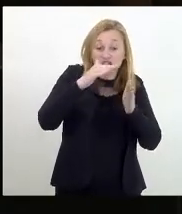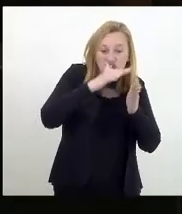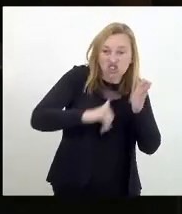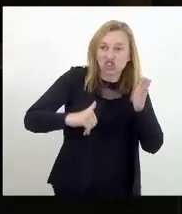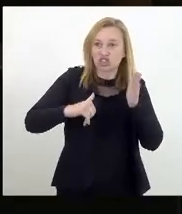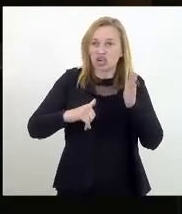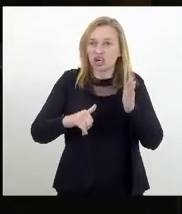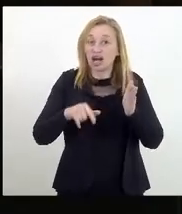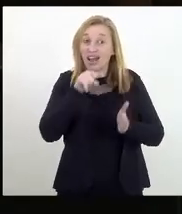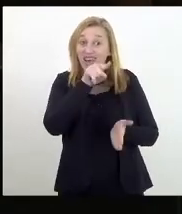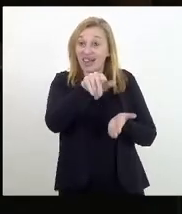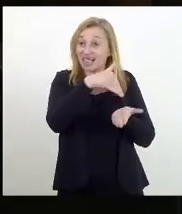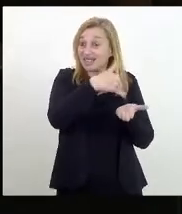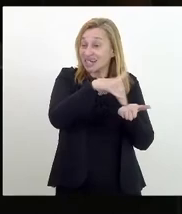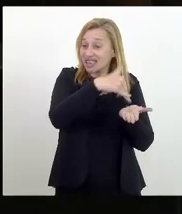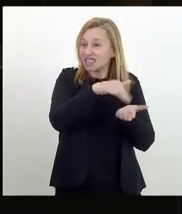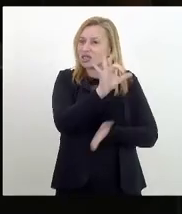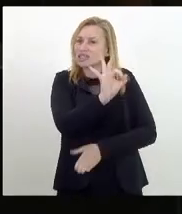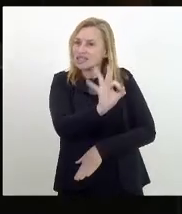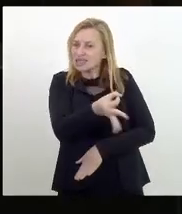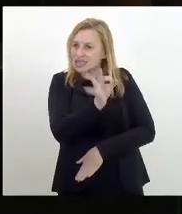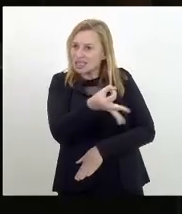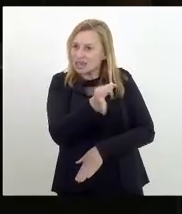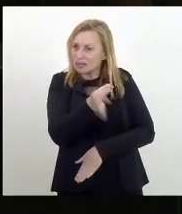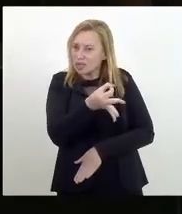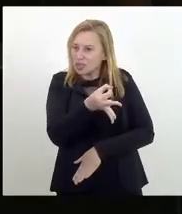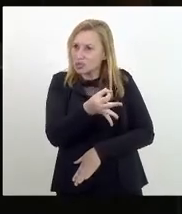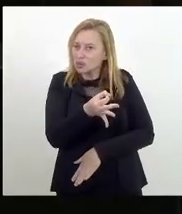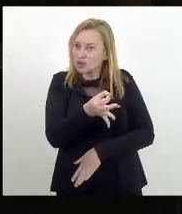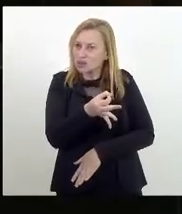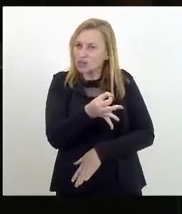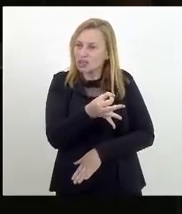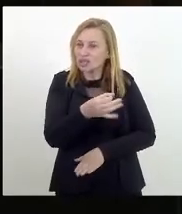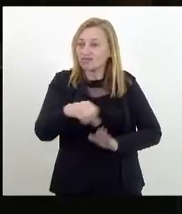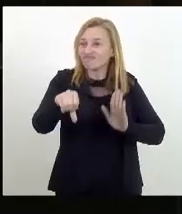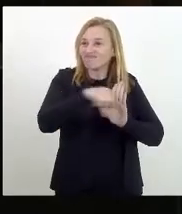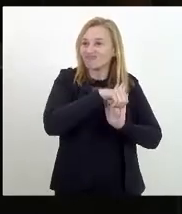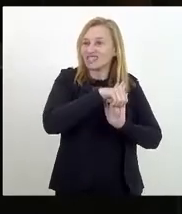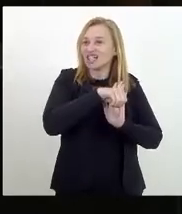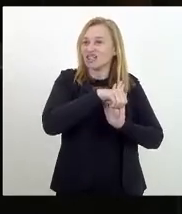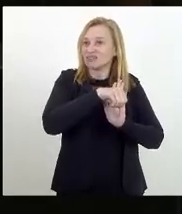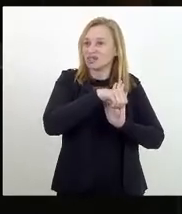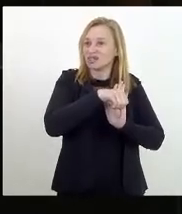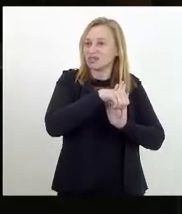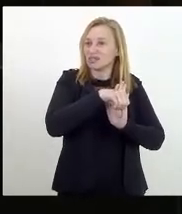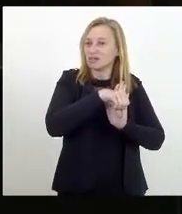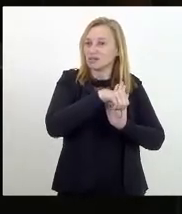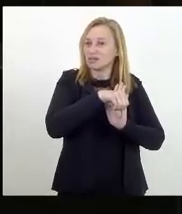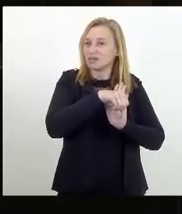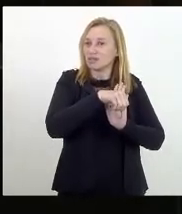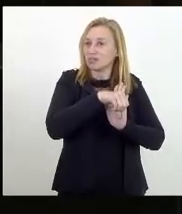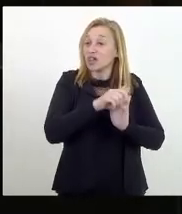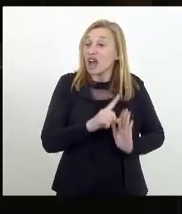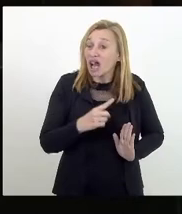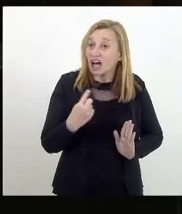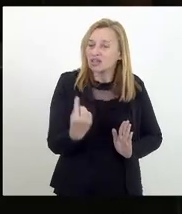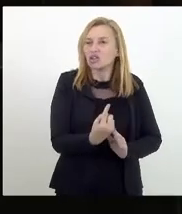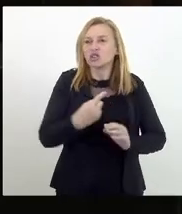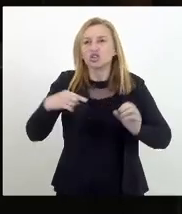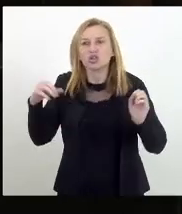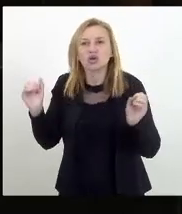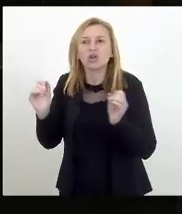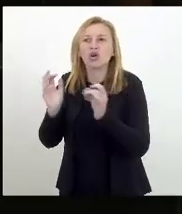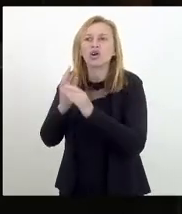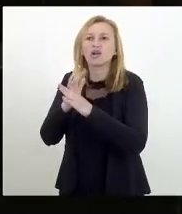aquele secretário que provavelmente cometerá tal irregularidade a nossa gloriosa e